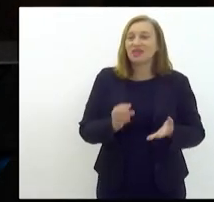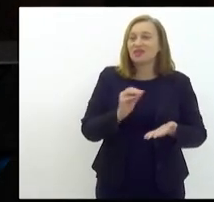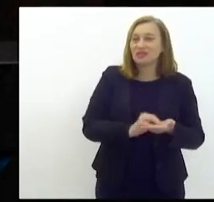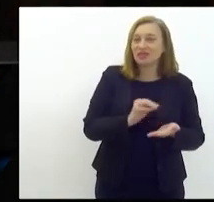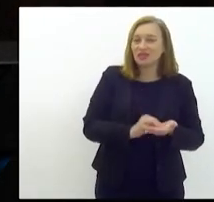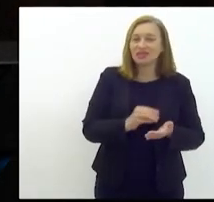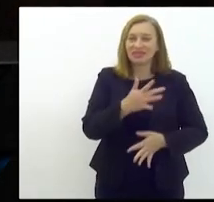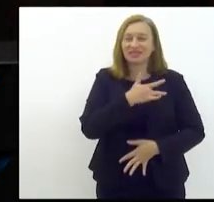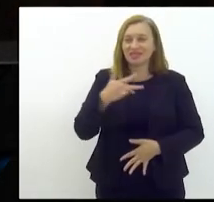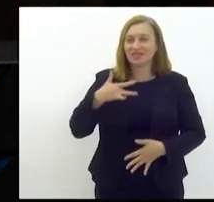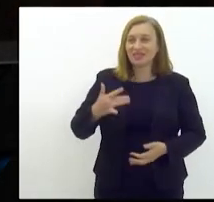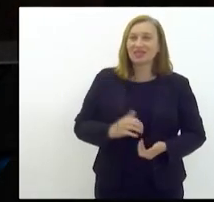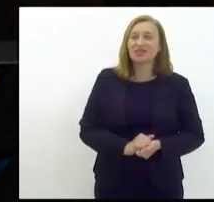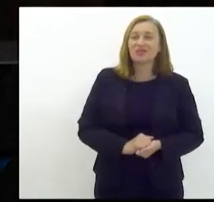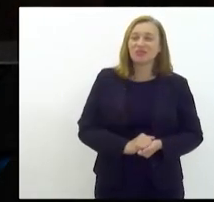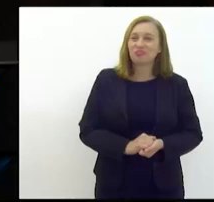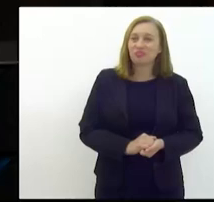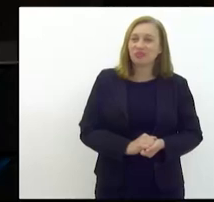saúde